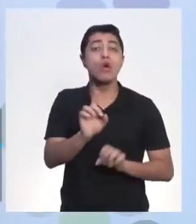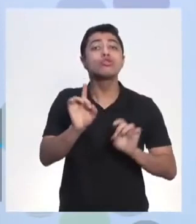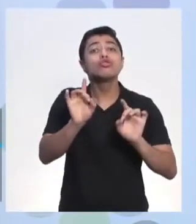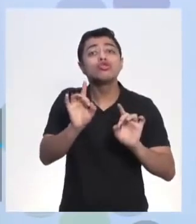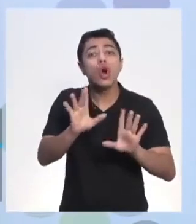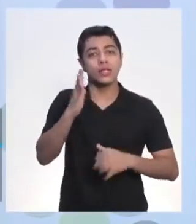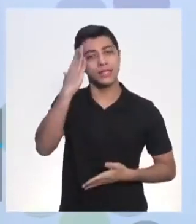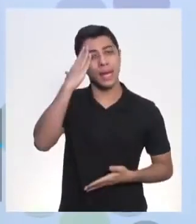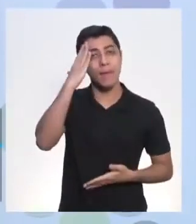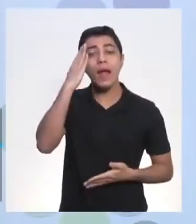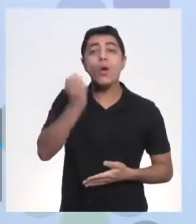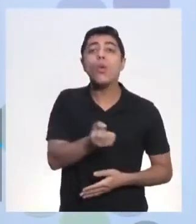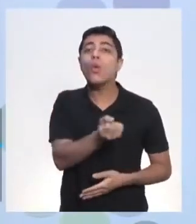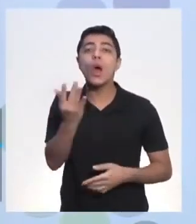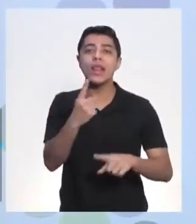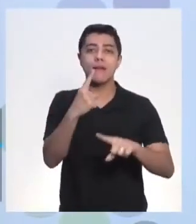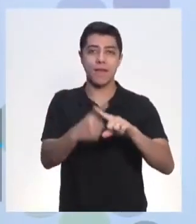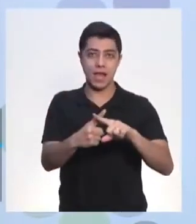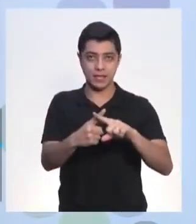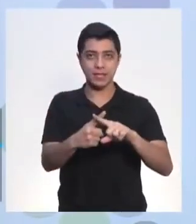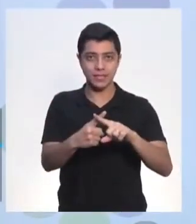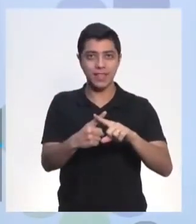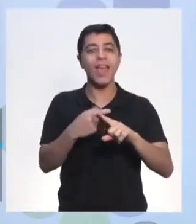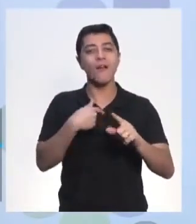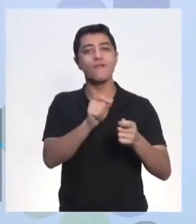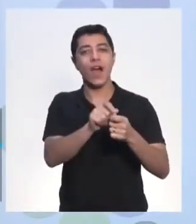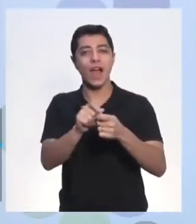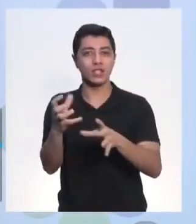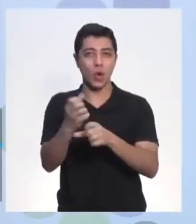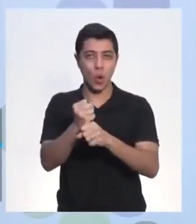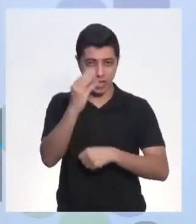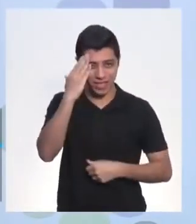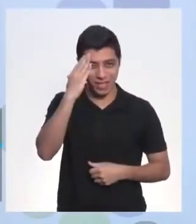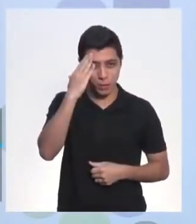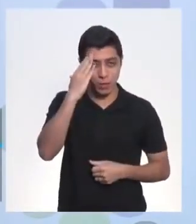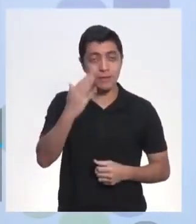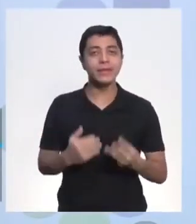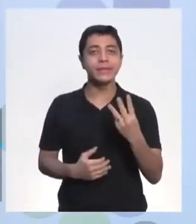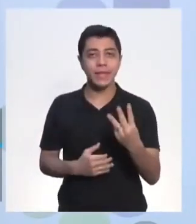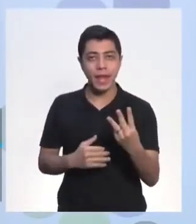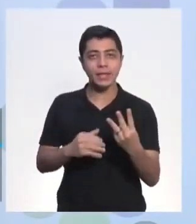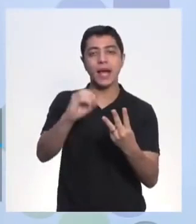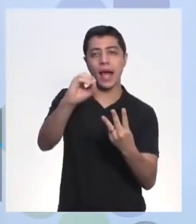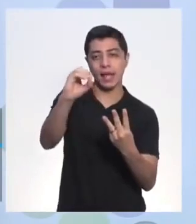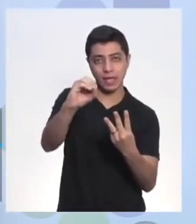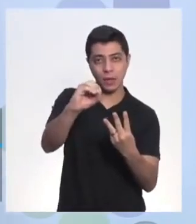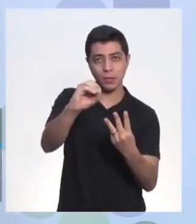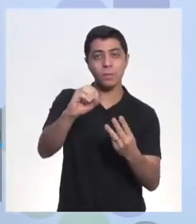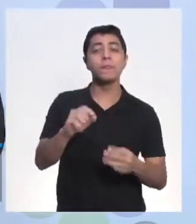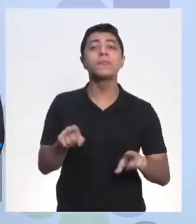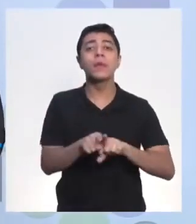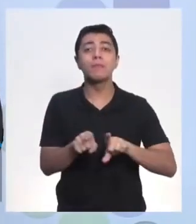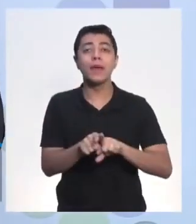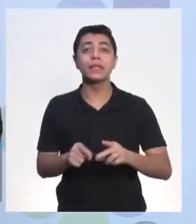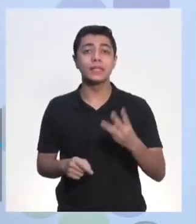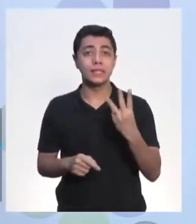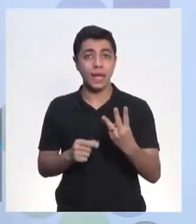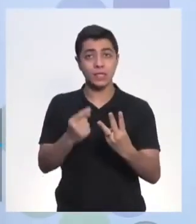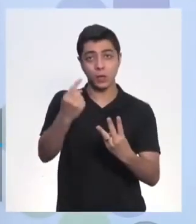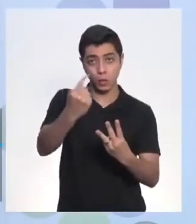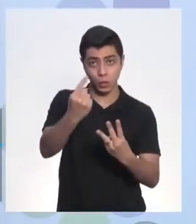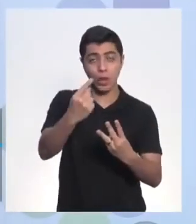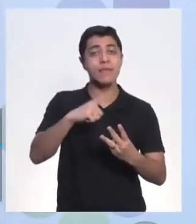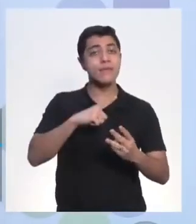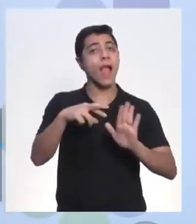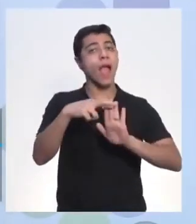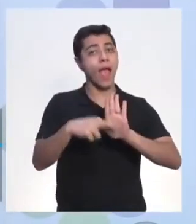fazer a conta. No caso do 3 elevado a 0 e do 3 elevado a 1, são regras especiais. Será que você lembra? Números